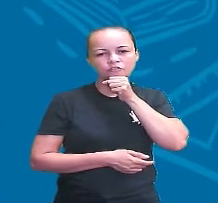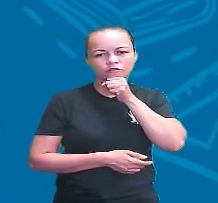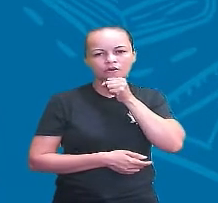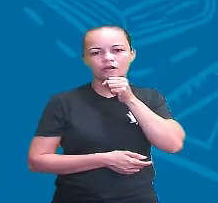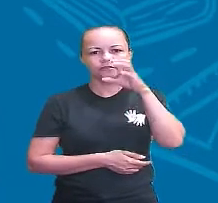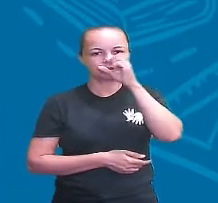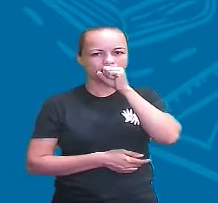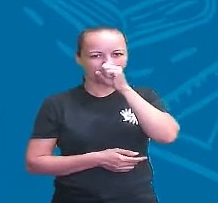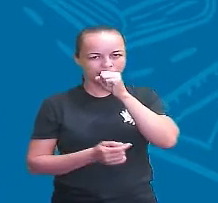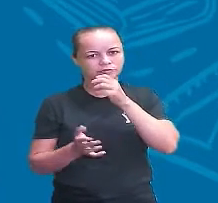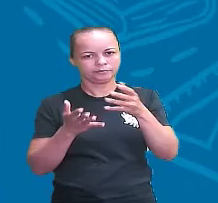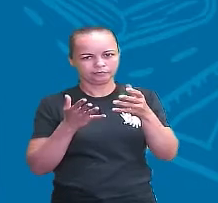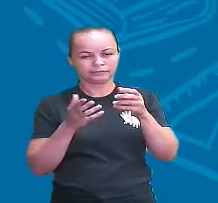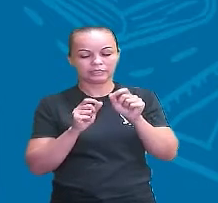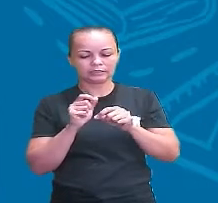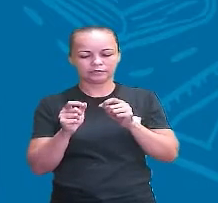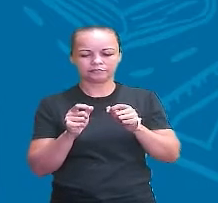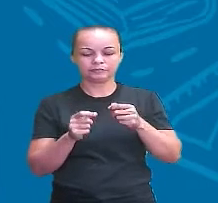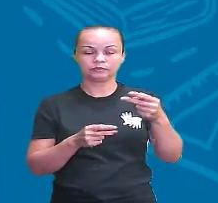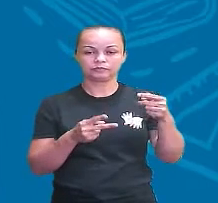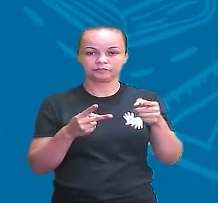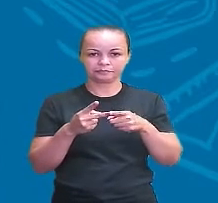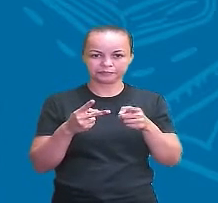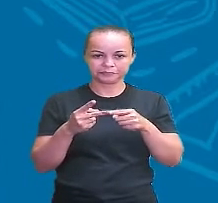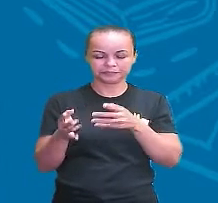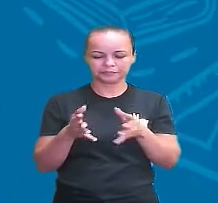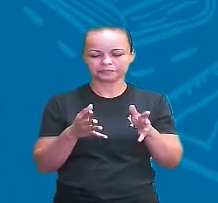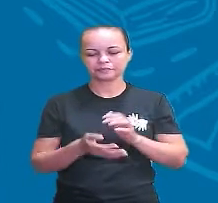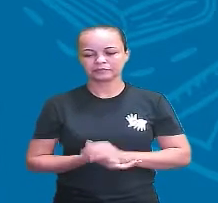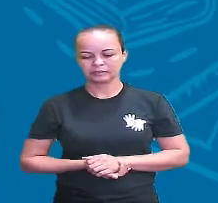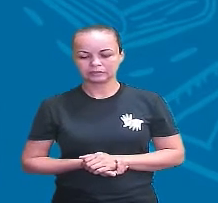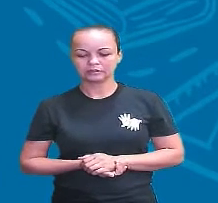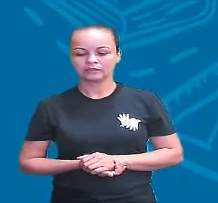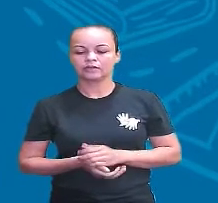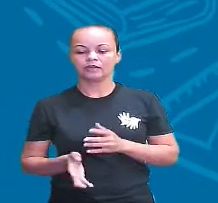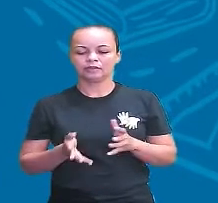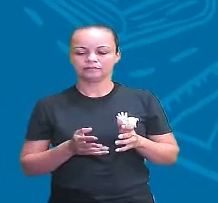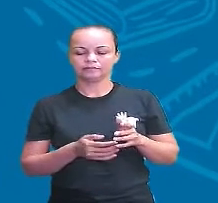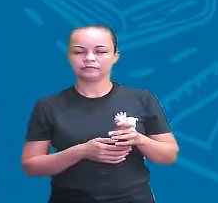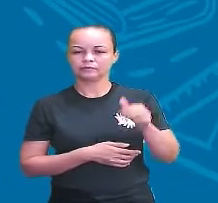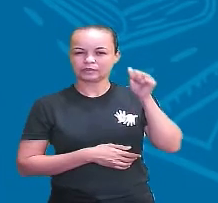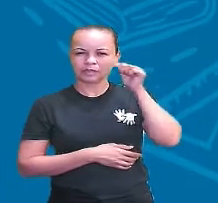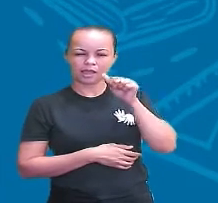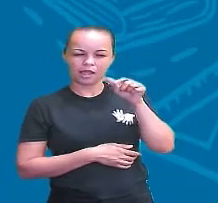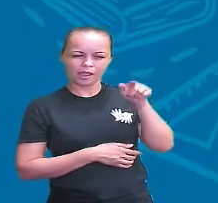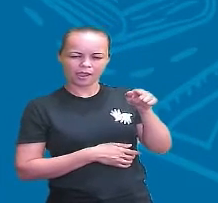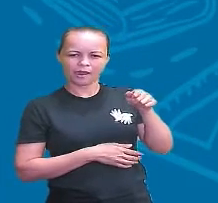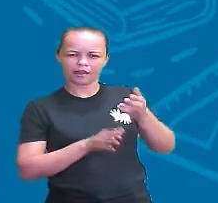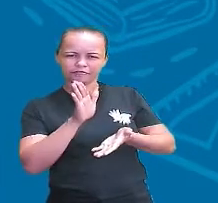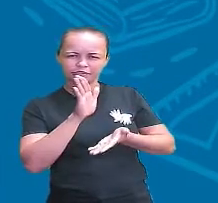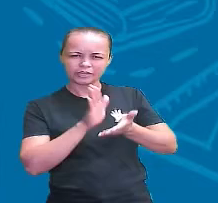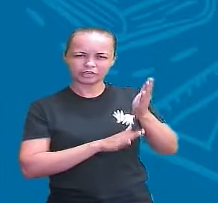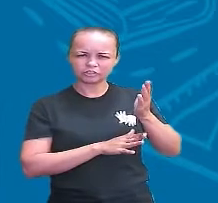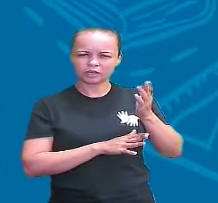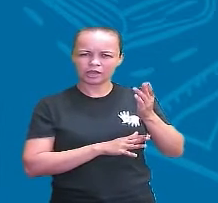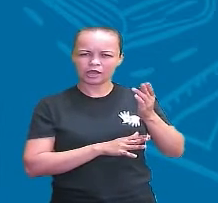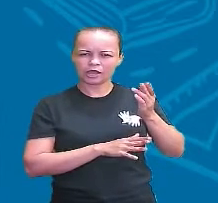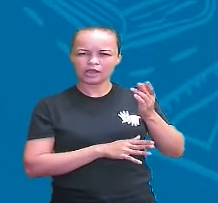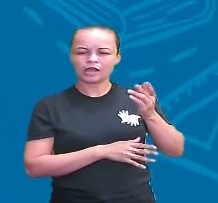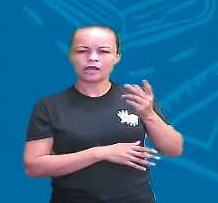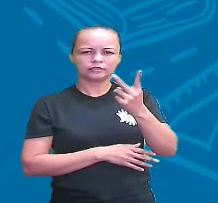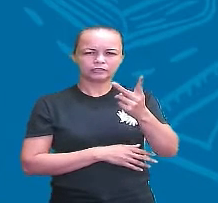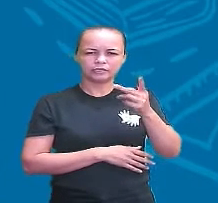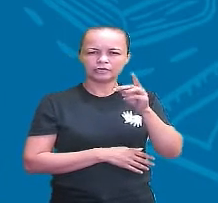segundo. She is going to travel in 2 days. Ela vai viajar em 2 dias. E o